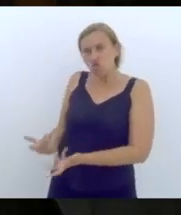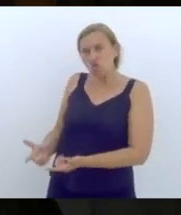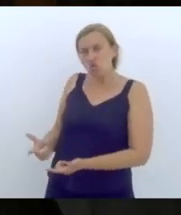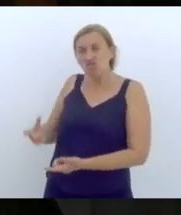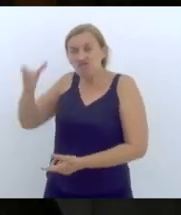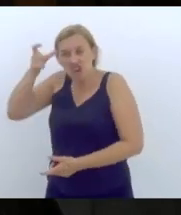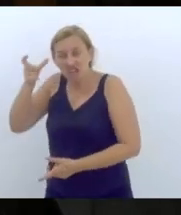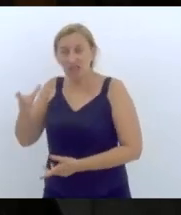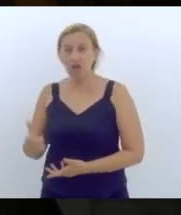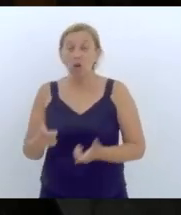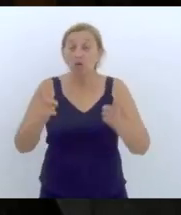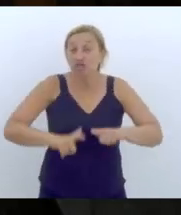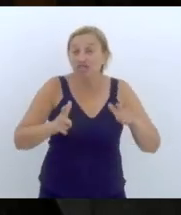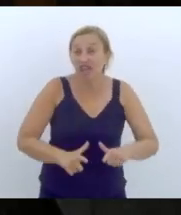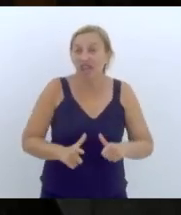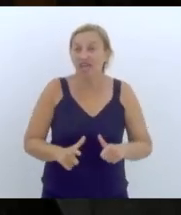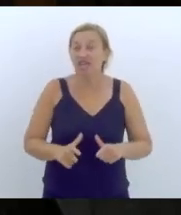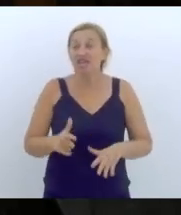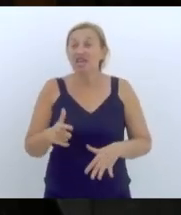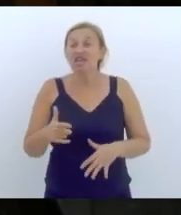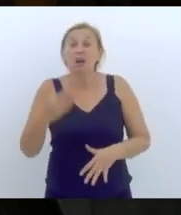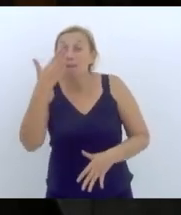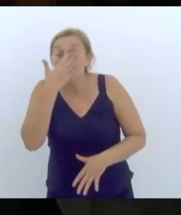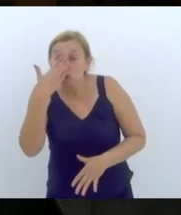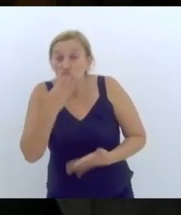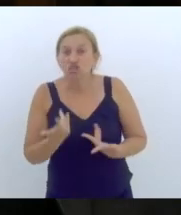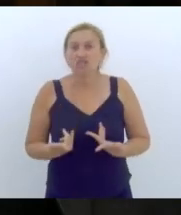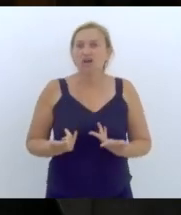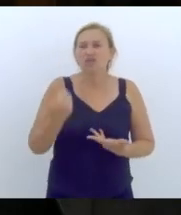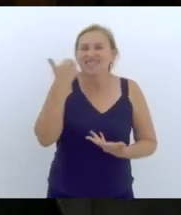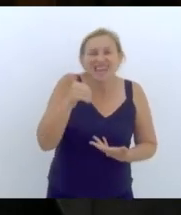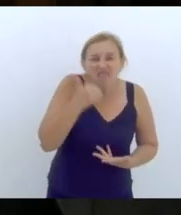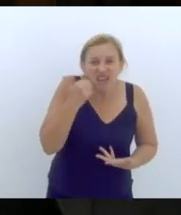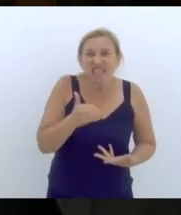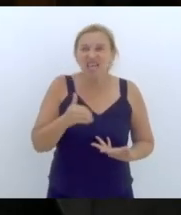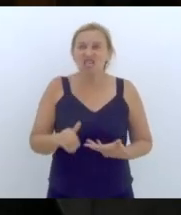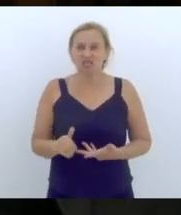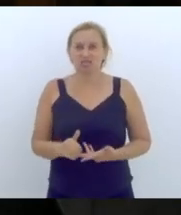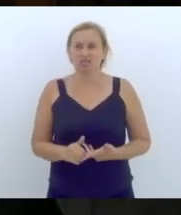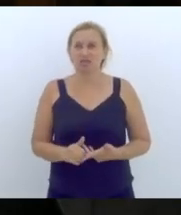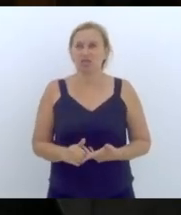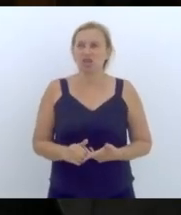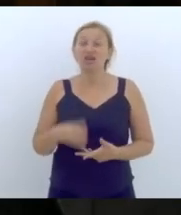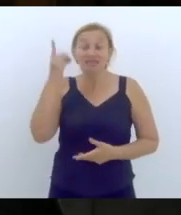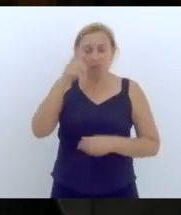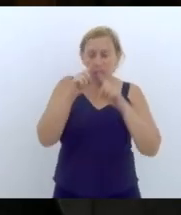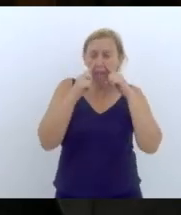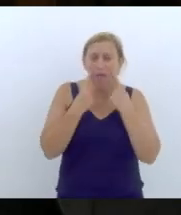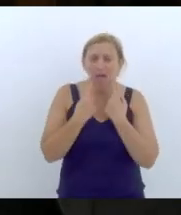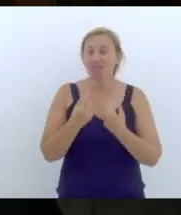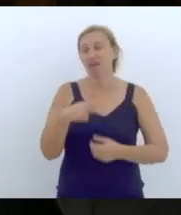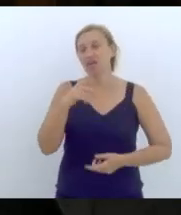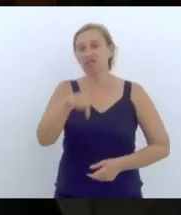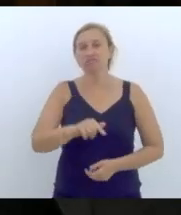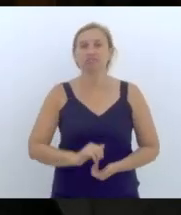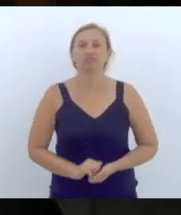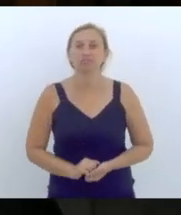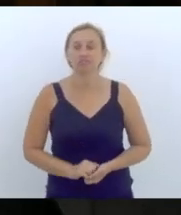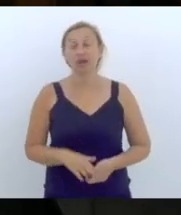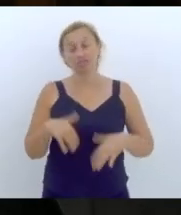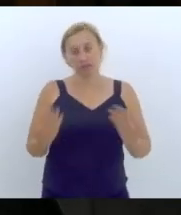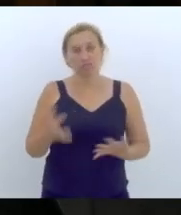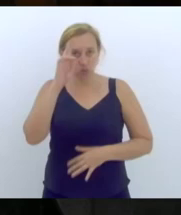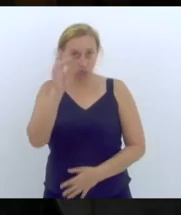aqui, é onde tem bacanal, é onde tem putaria. Isso que o deputado Chorão falou aqui. Então,